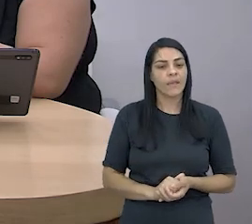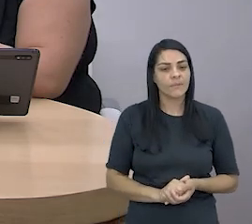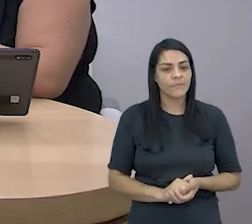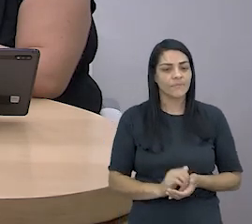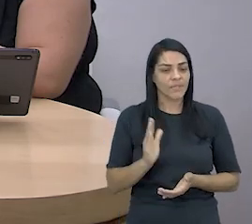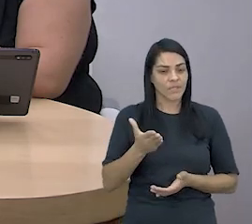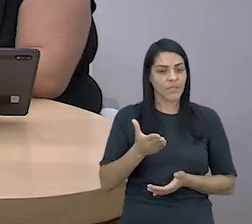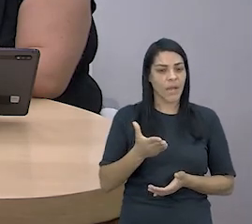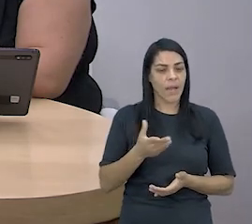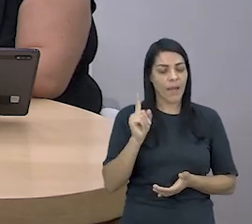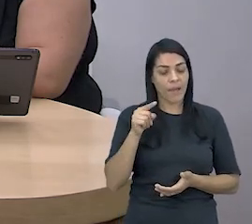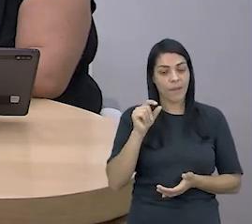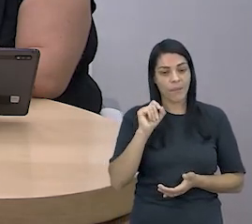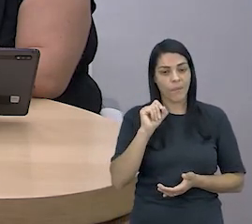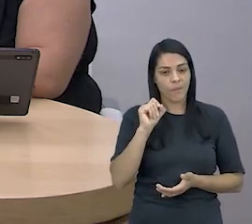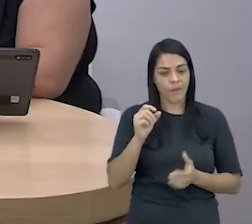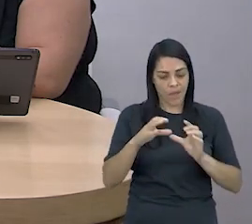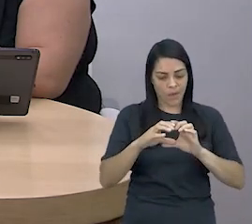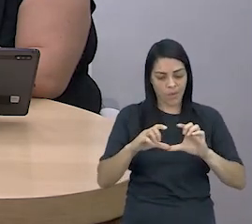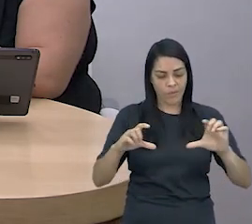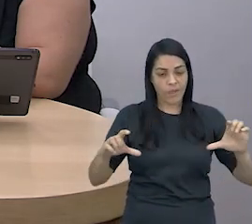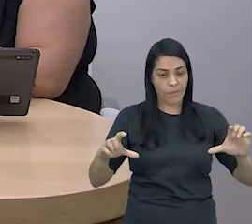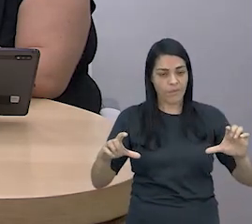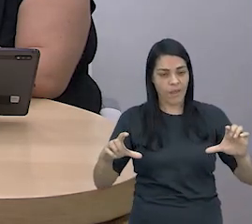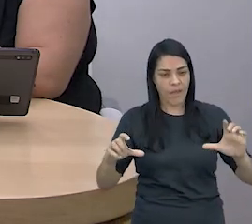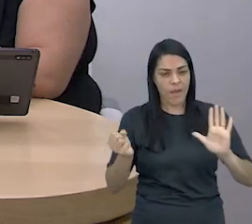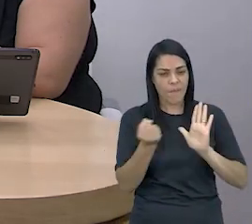tabuleiro marcava bem